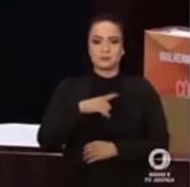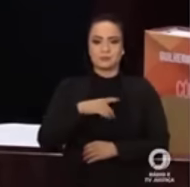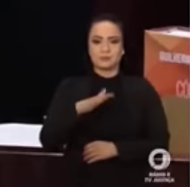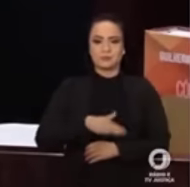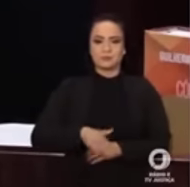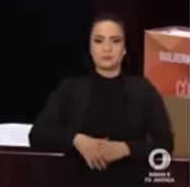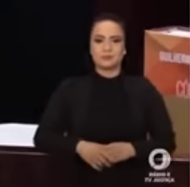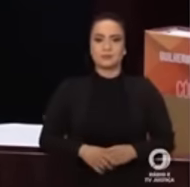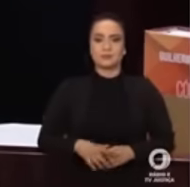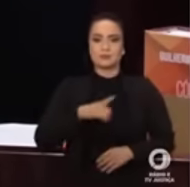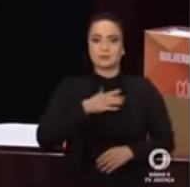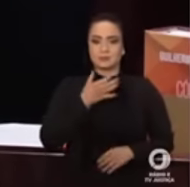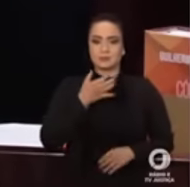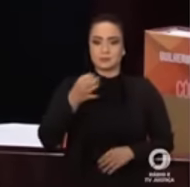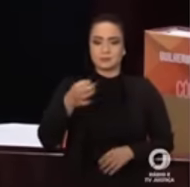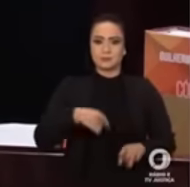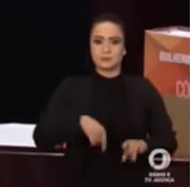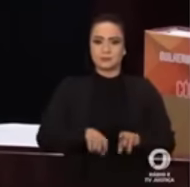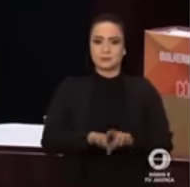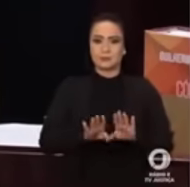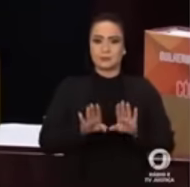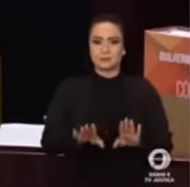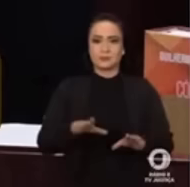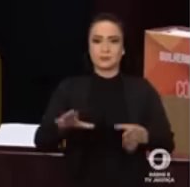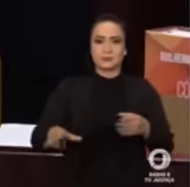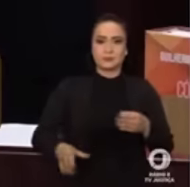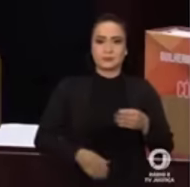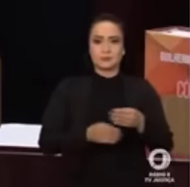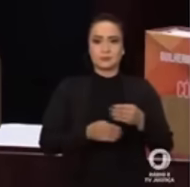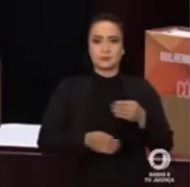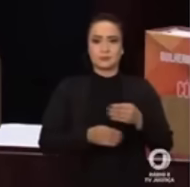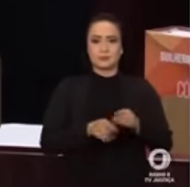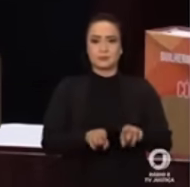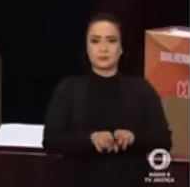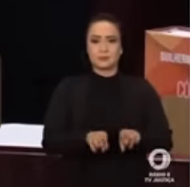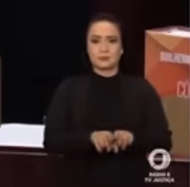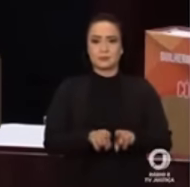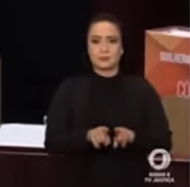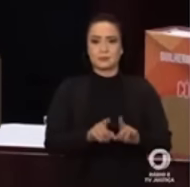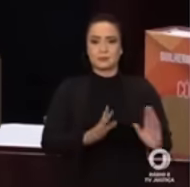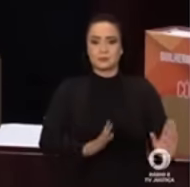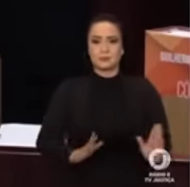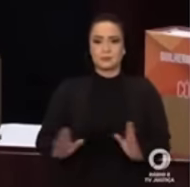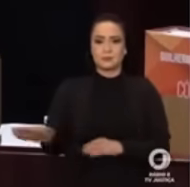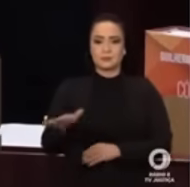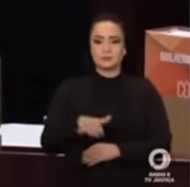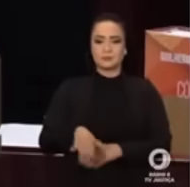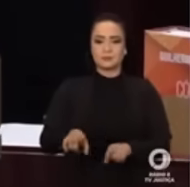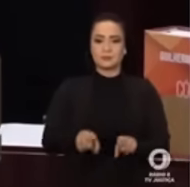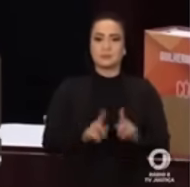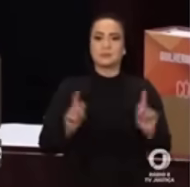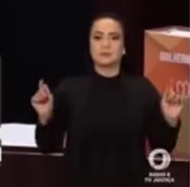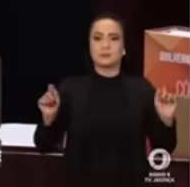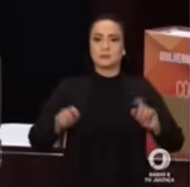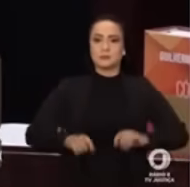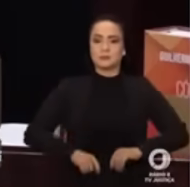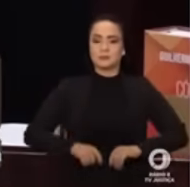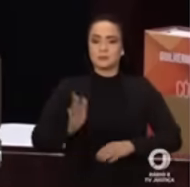a dimensão destes arquivos, ou dos terabytes, quantos foram, aquilo pode ser desde um